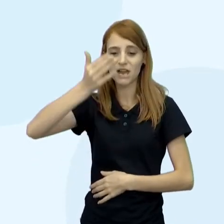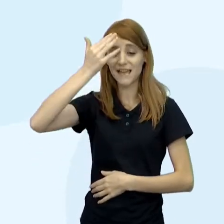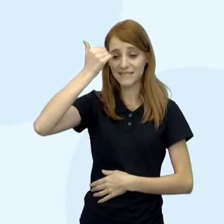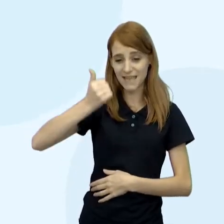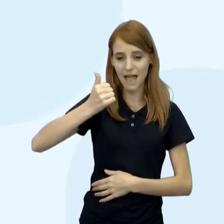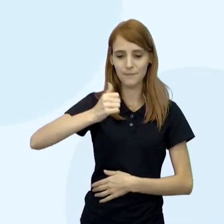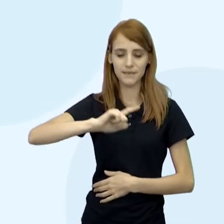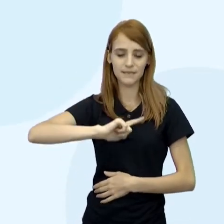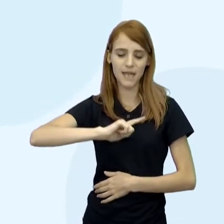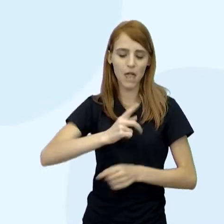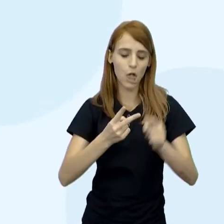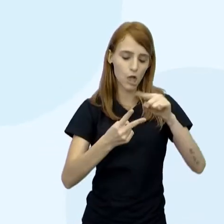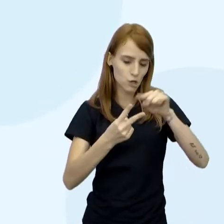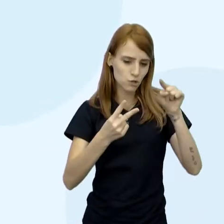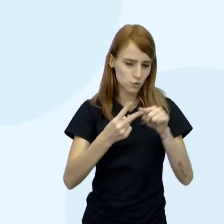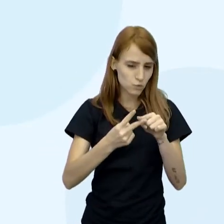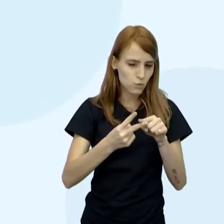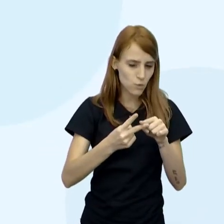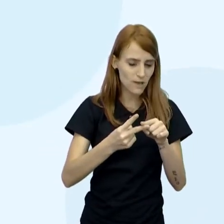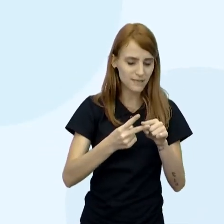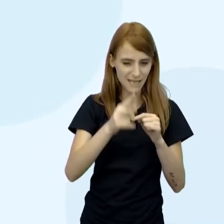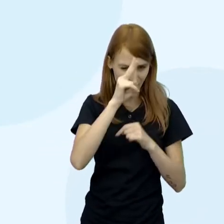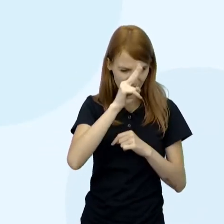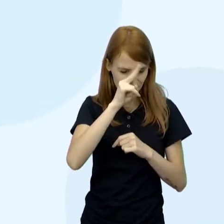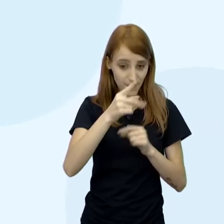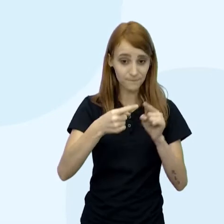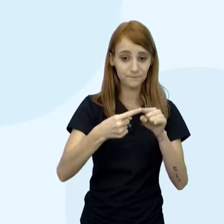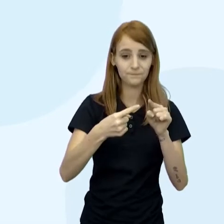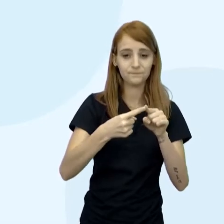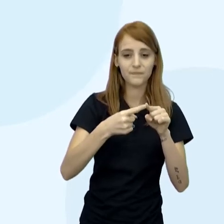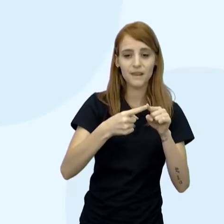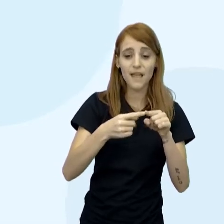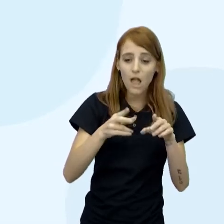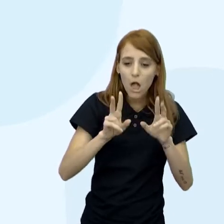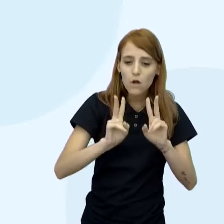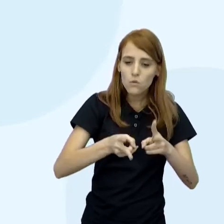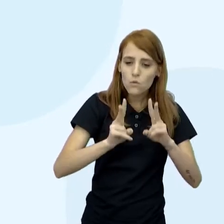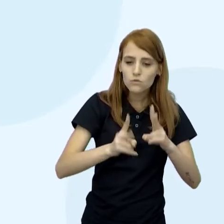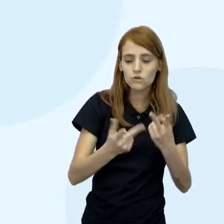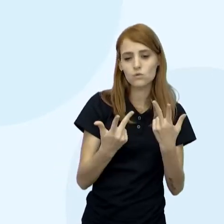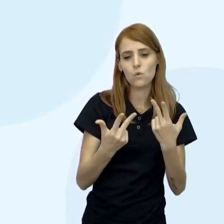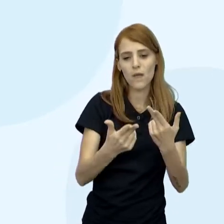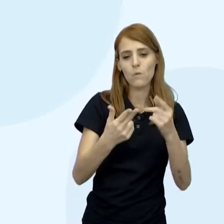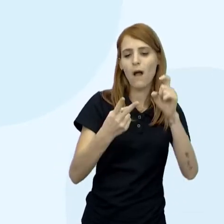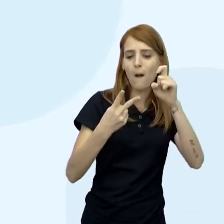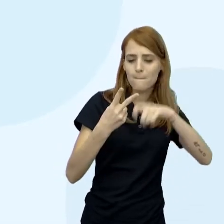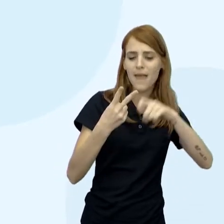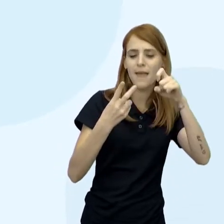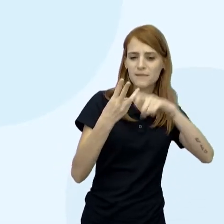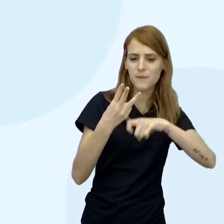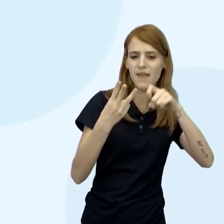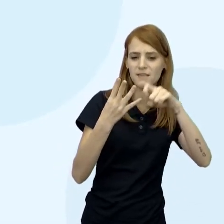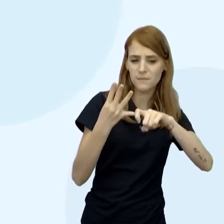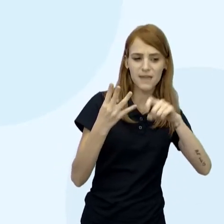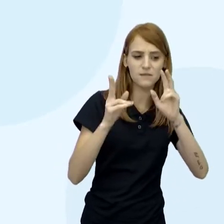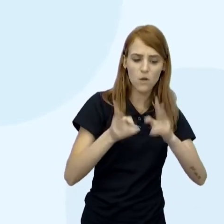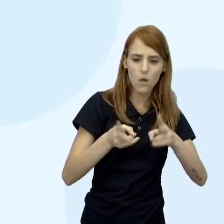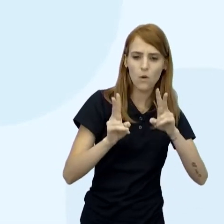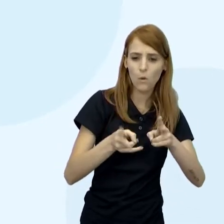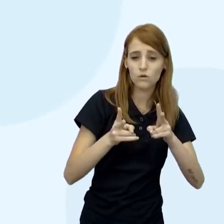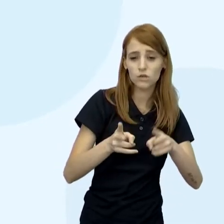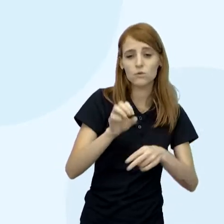em duas despesas, que a gente falou bastante. A despesa fixa e a despesa variável.